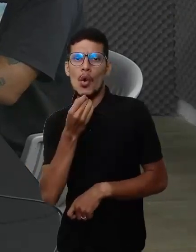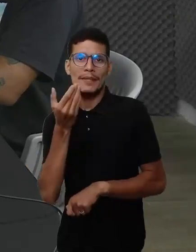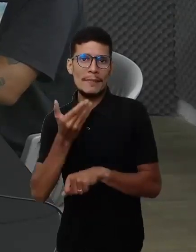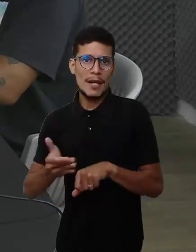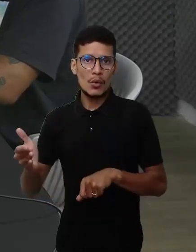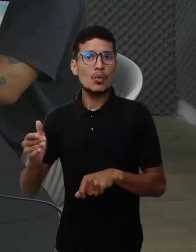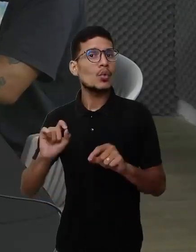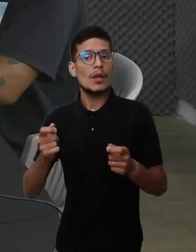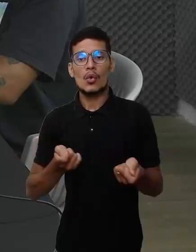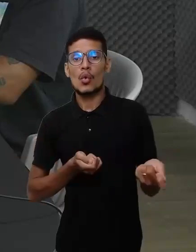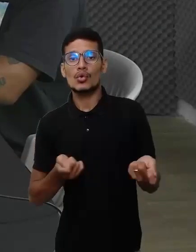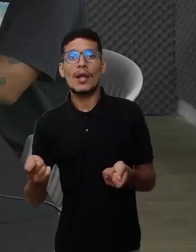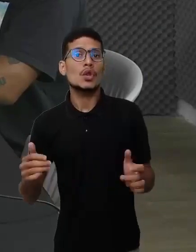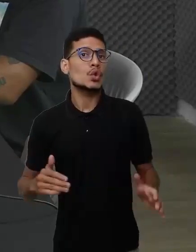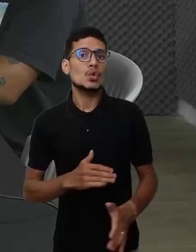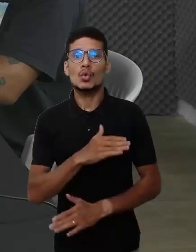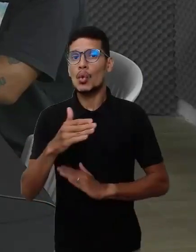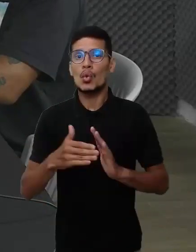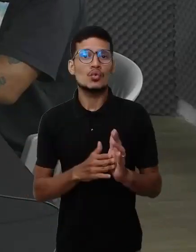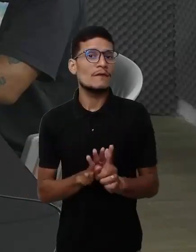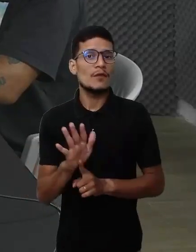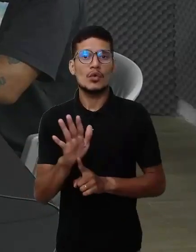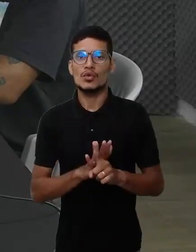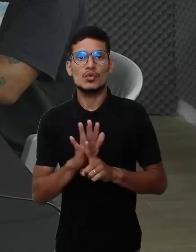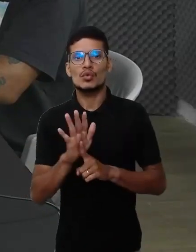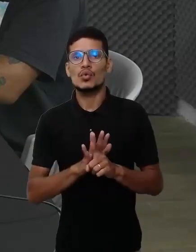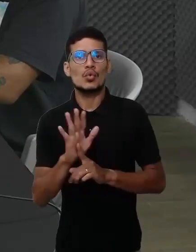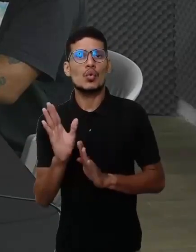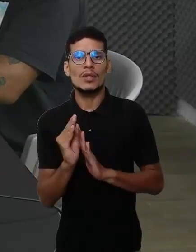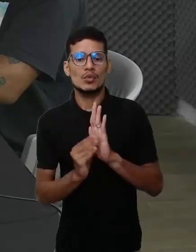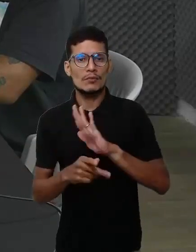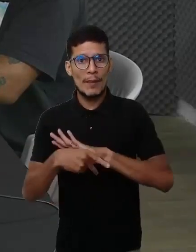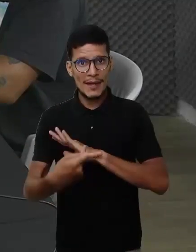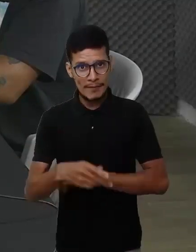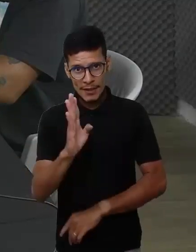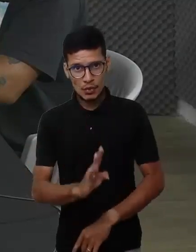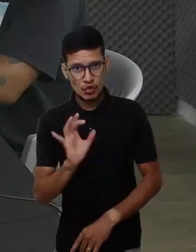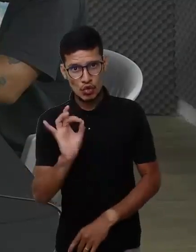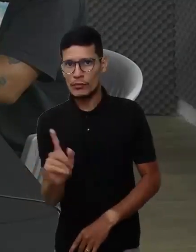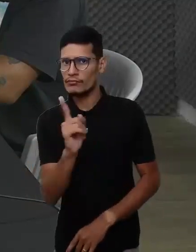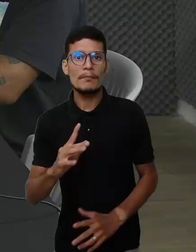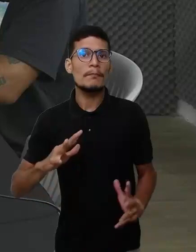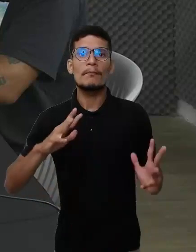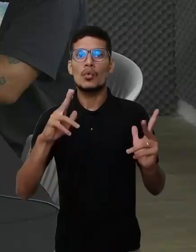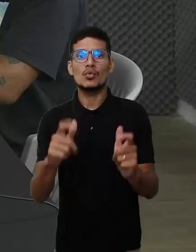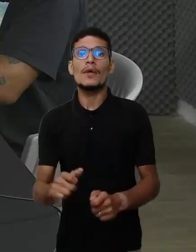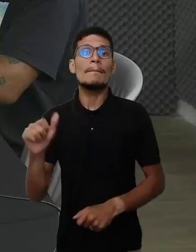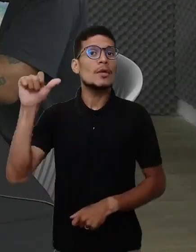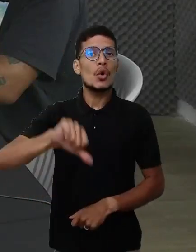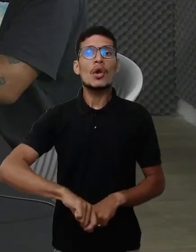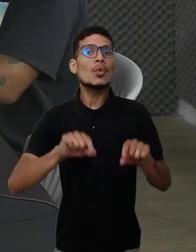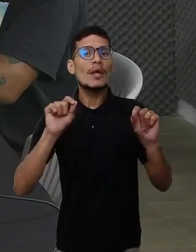que controlam todo o fluxo de conteúdos, não apenas no Brasil, mas no mundo. E piora, a partir de